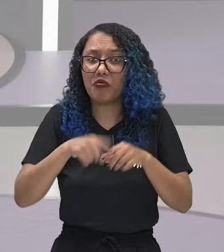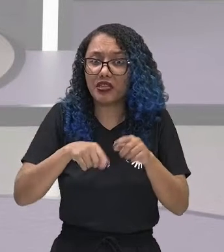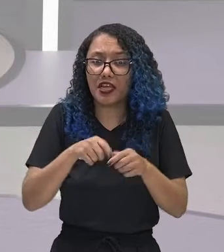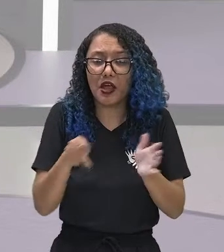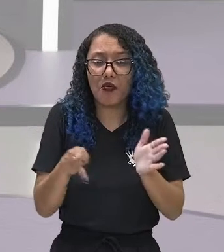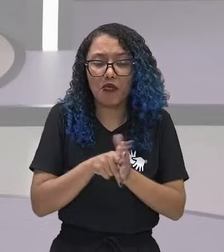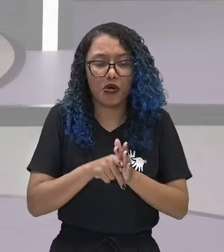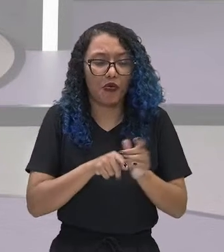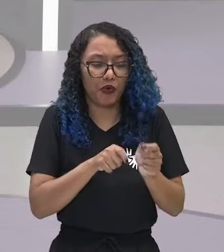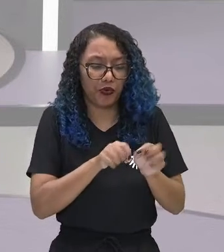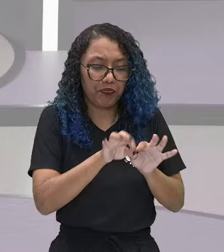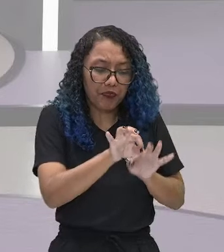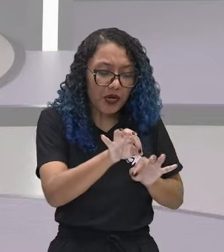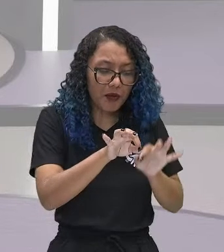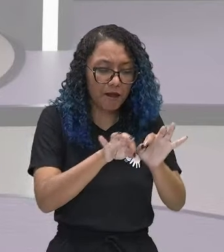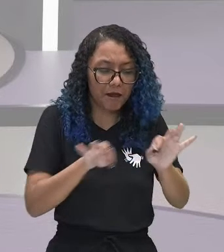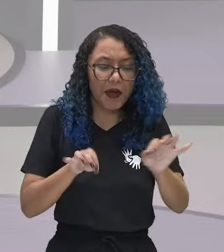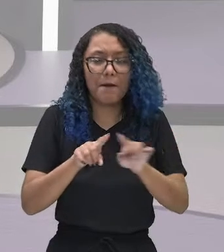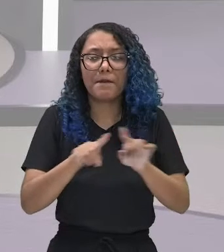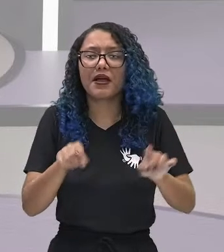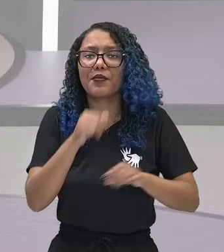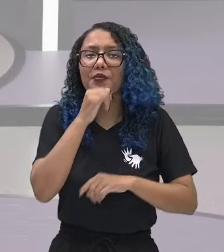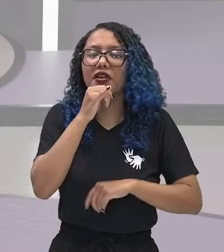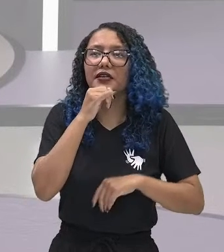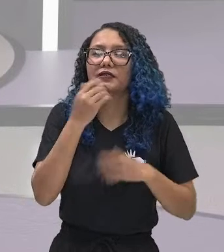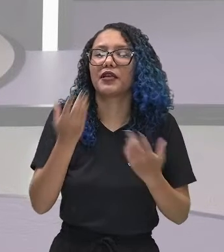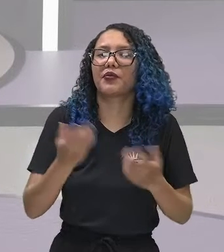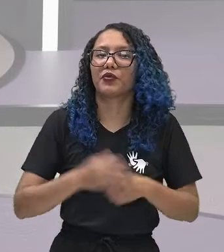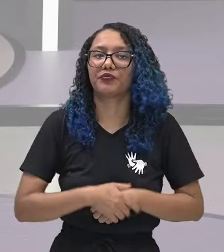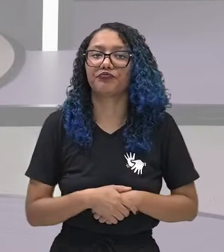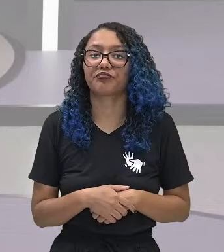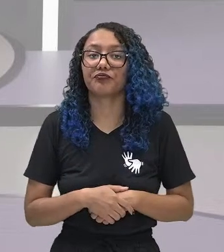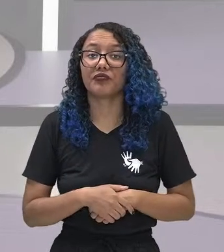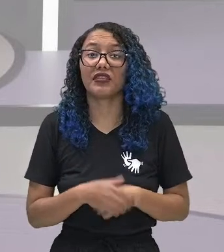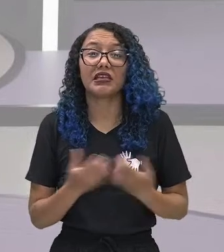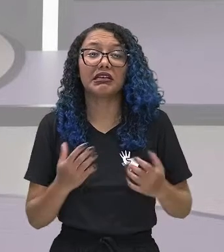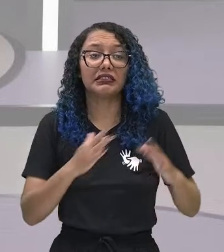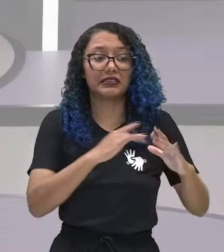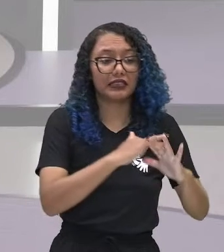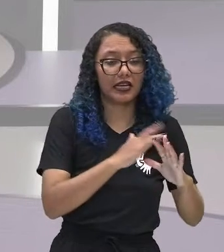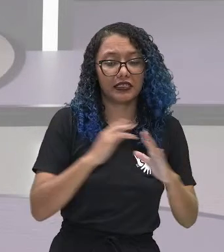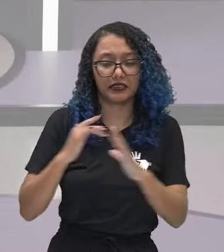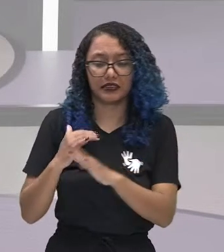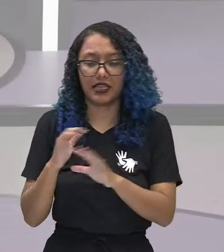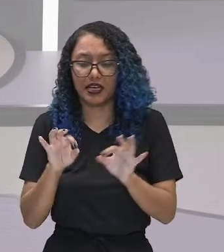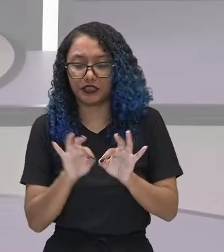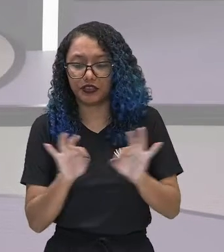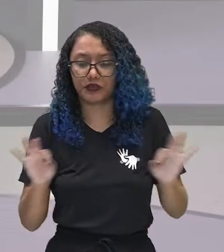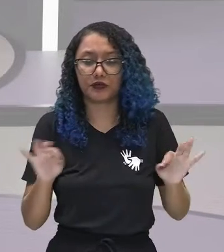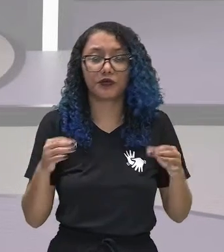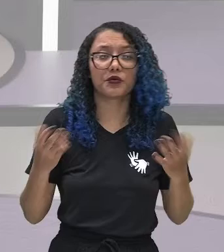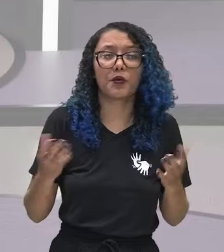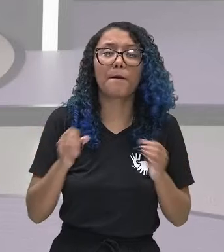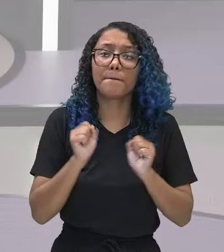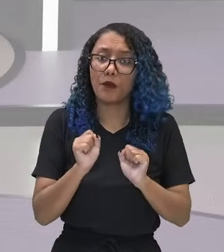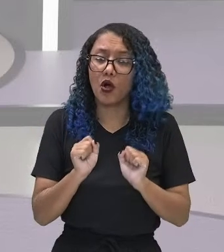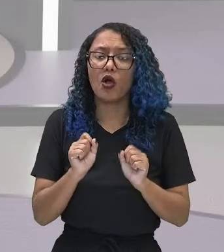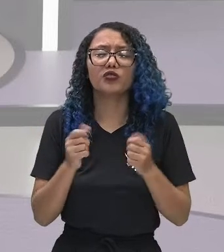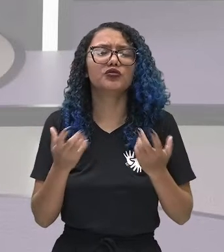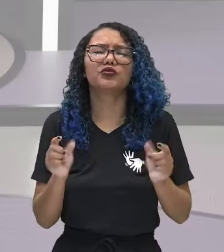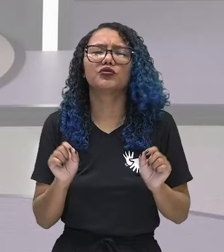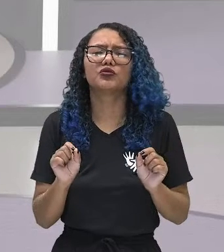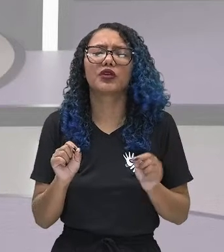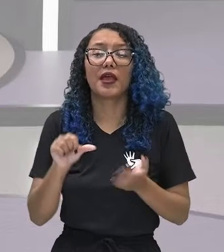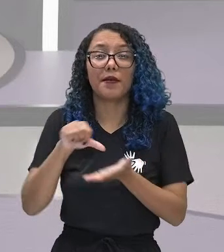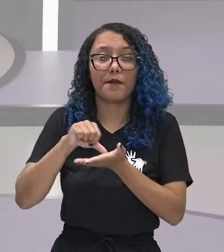quando você quiser calcular, por exemplo, a distância entre duas cidades, você pode utilizar o mapa cartográfico, que